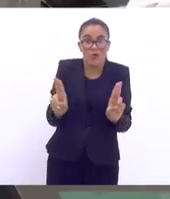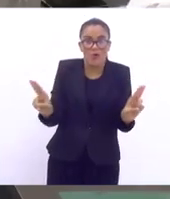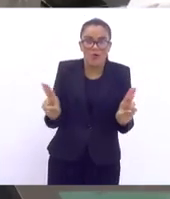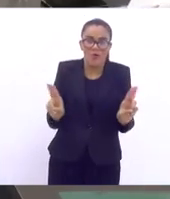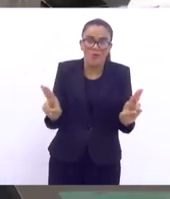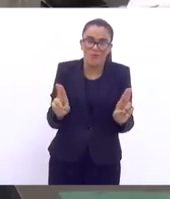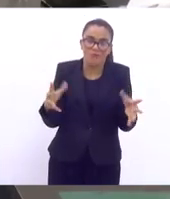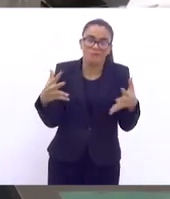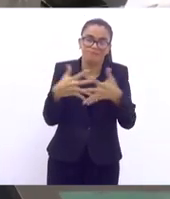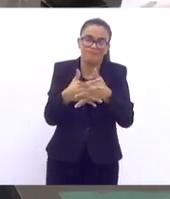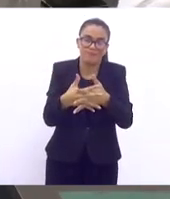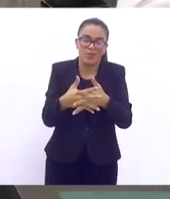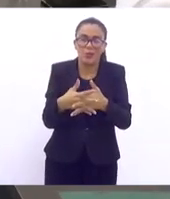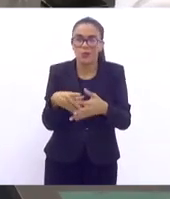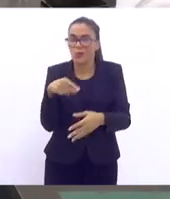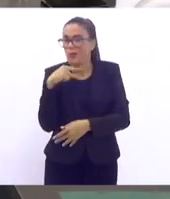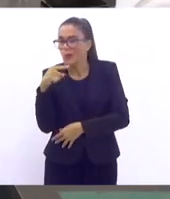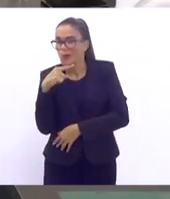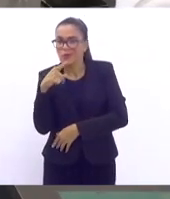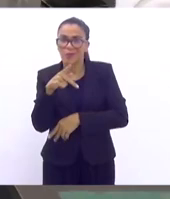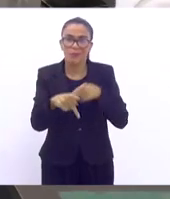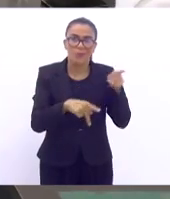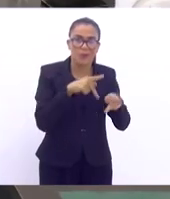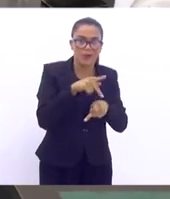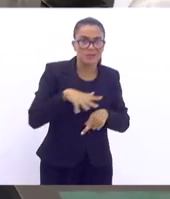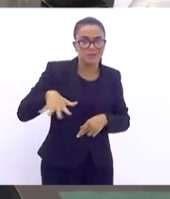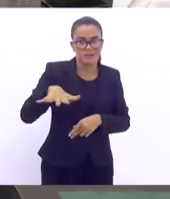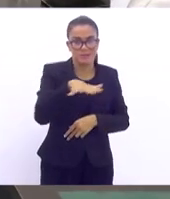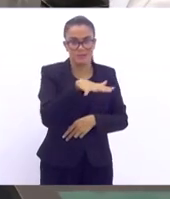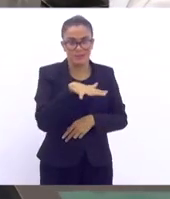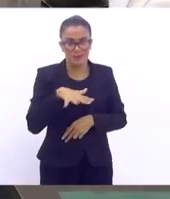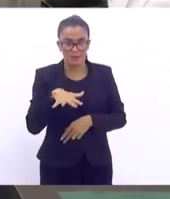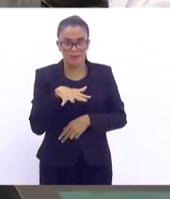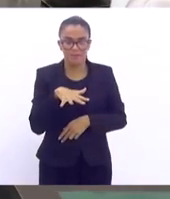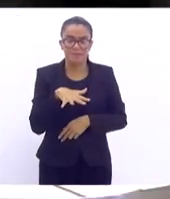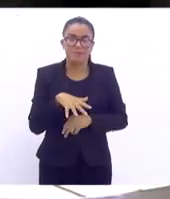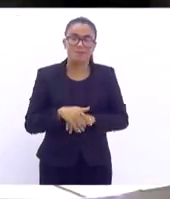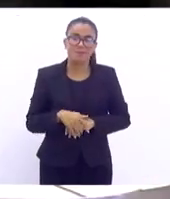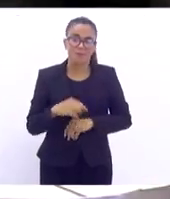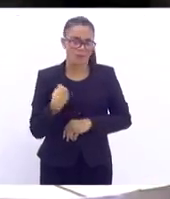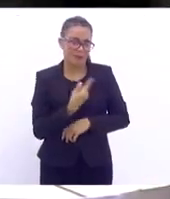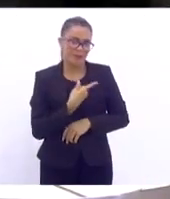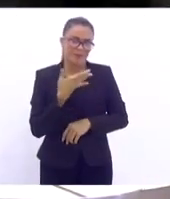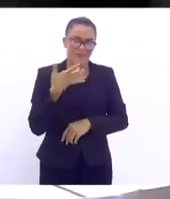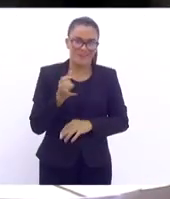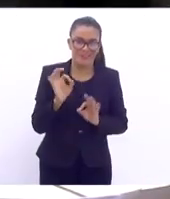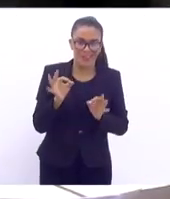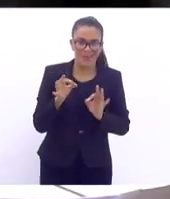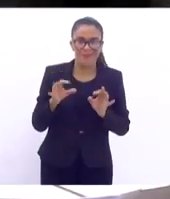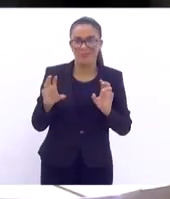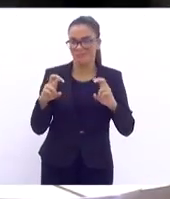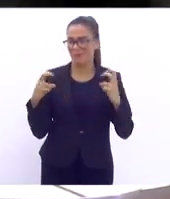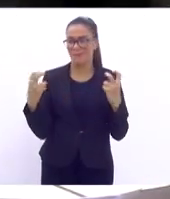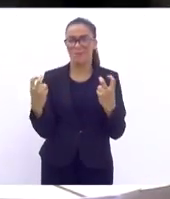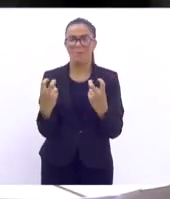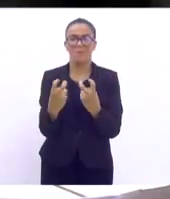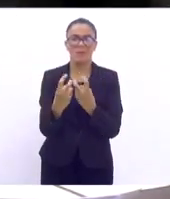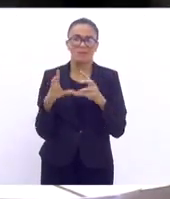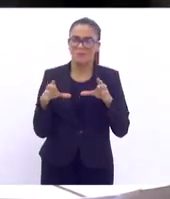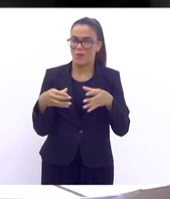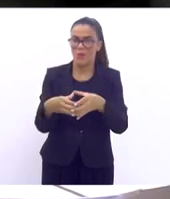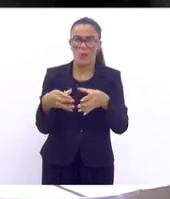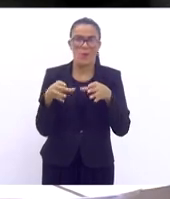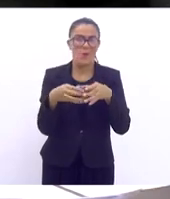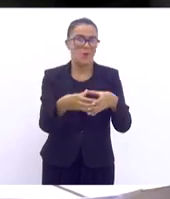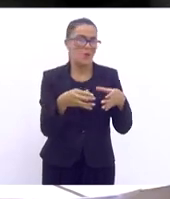e causa dúvida até para a população em geral no caso nosso até facilita que a gente faz tudo em conjunto Então já já é meio